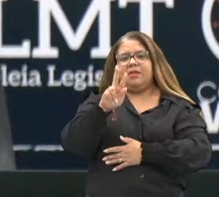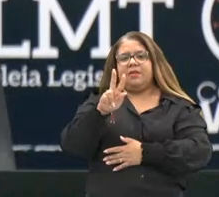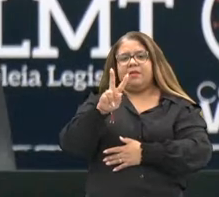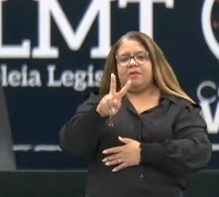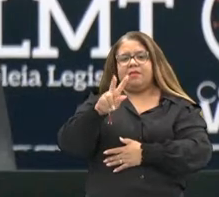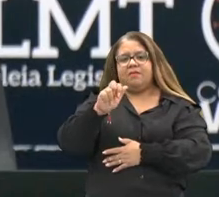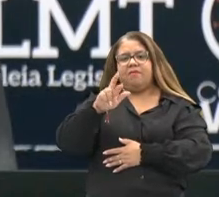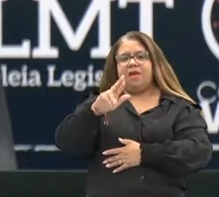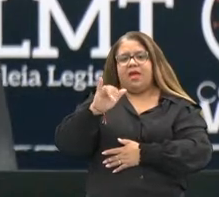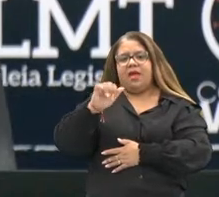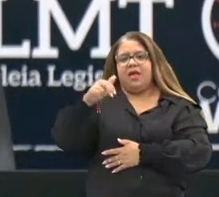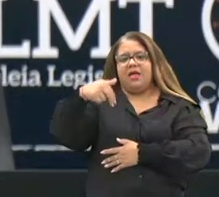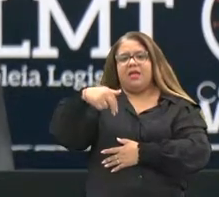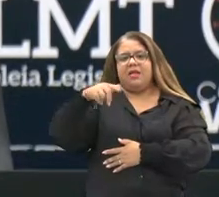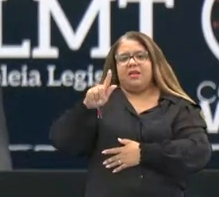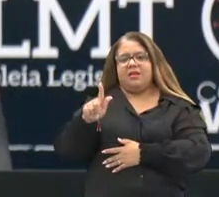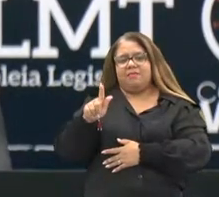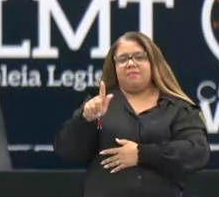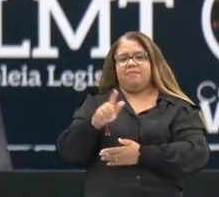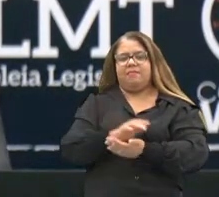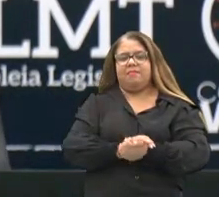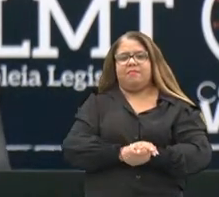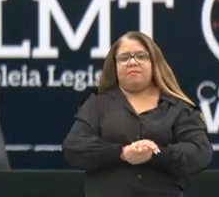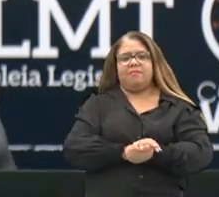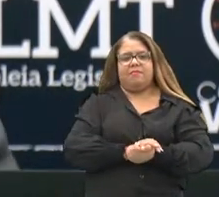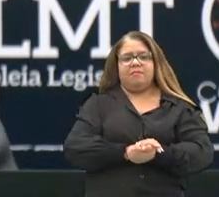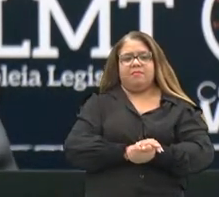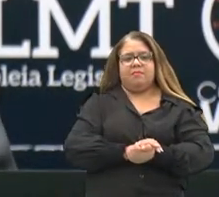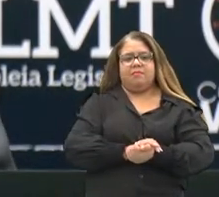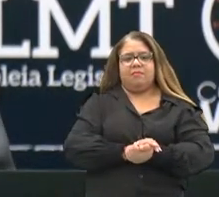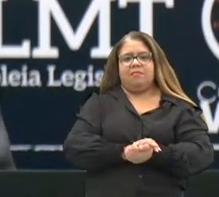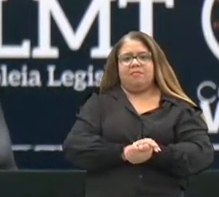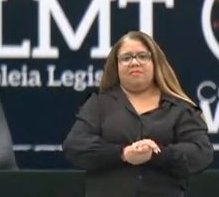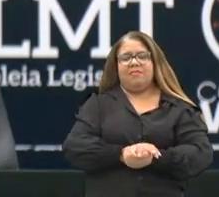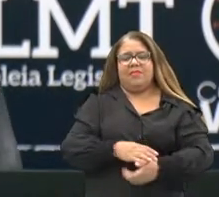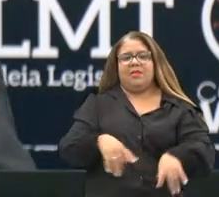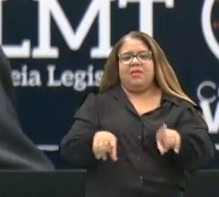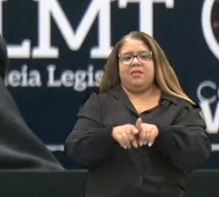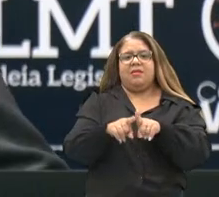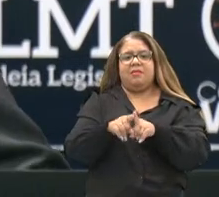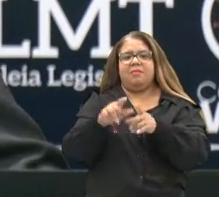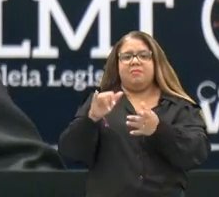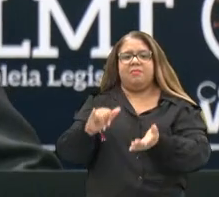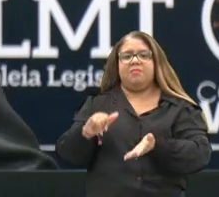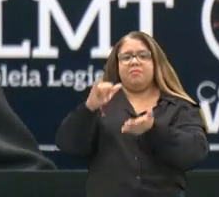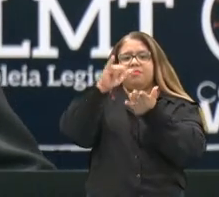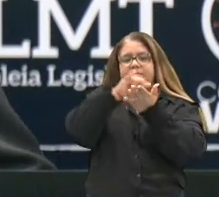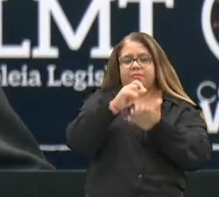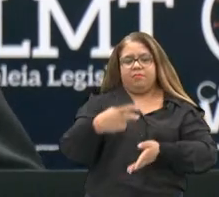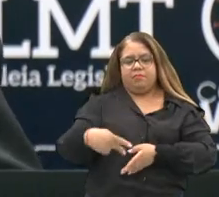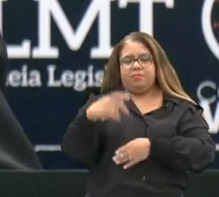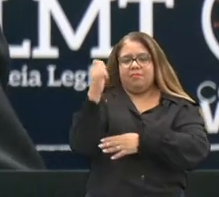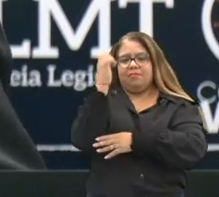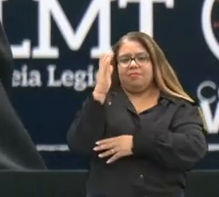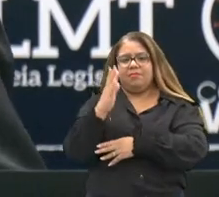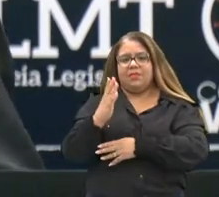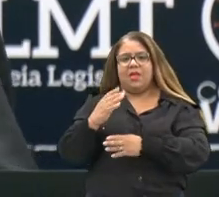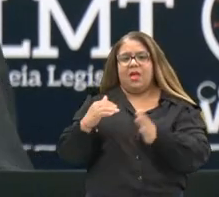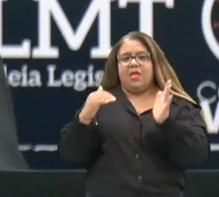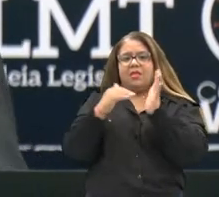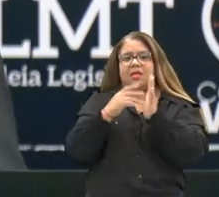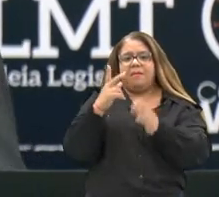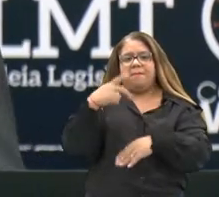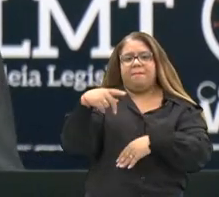Sul, a Varig, em voo do Brasil à França. O acidente foi